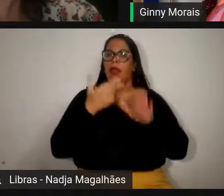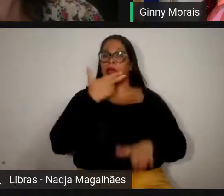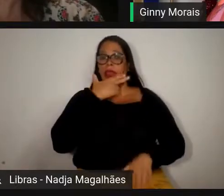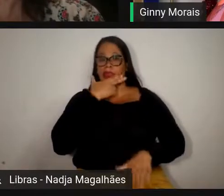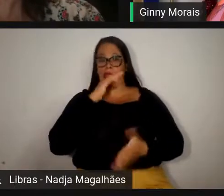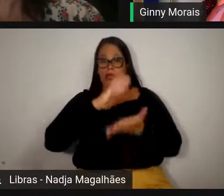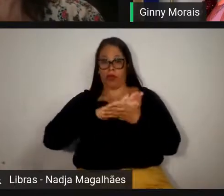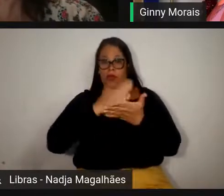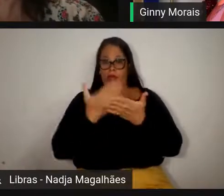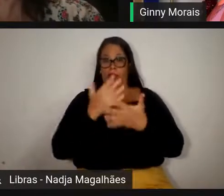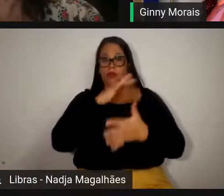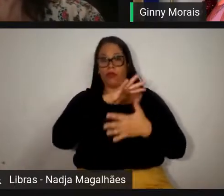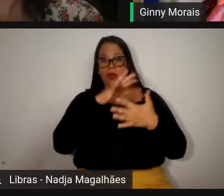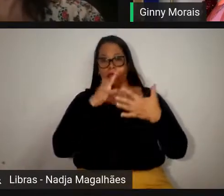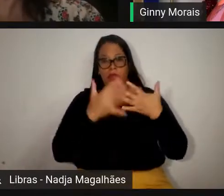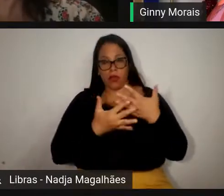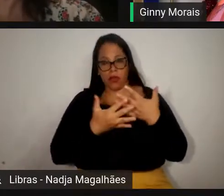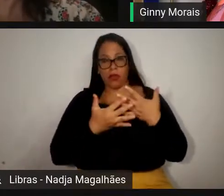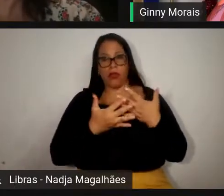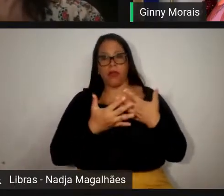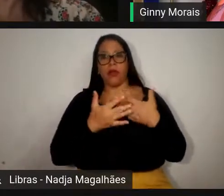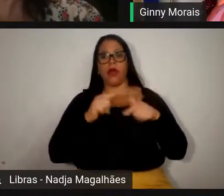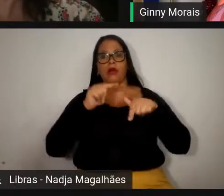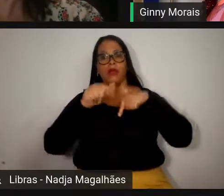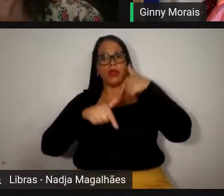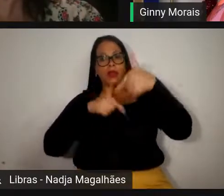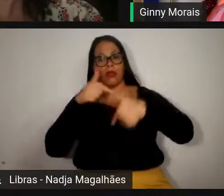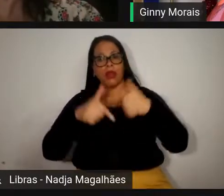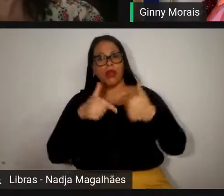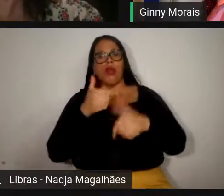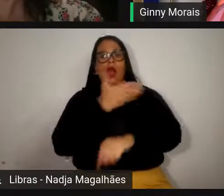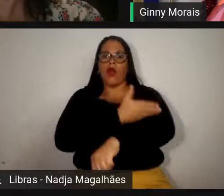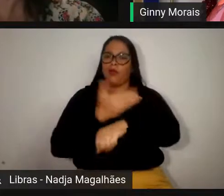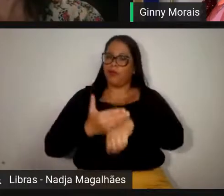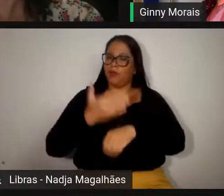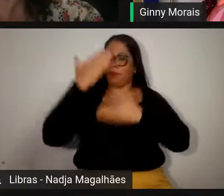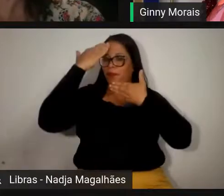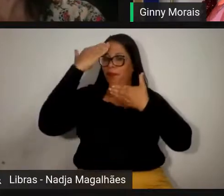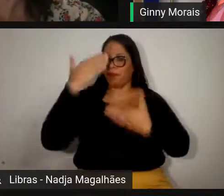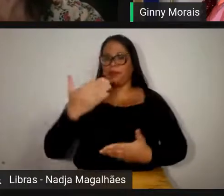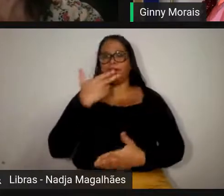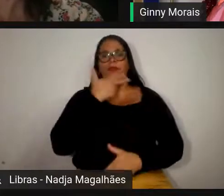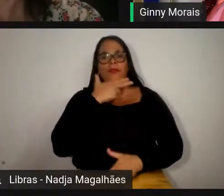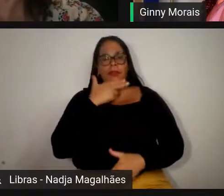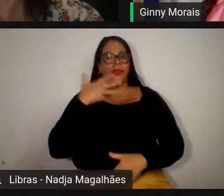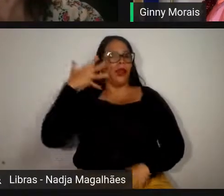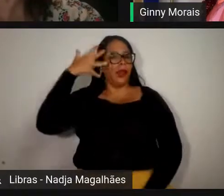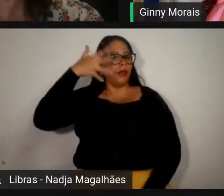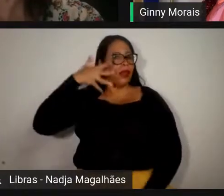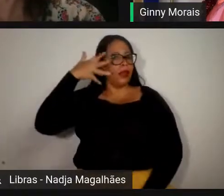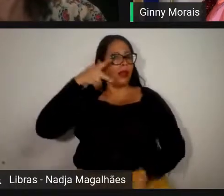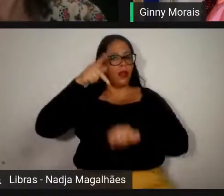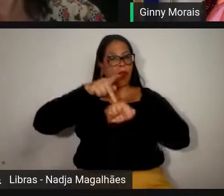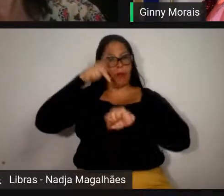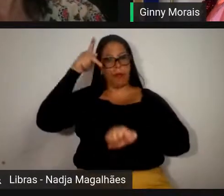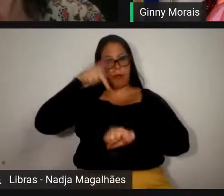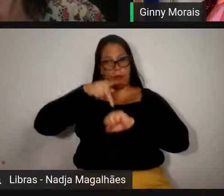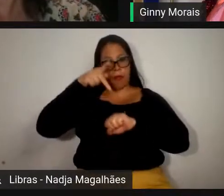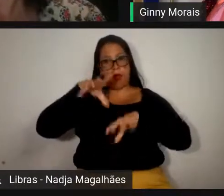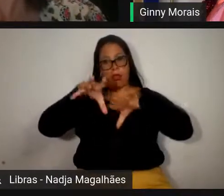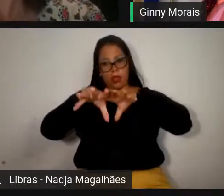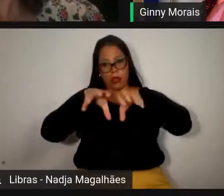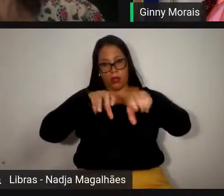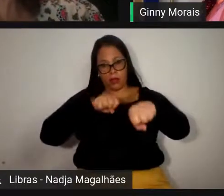fazendo a tradução em Libras, como é o hábito. Obrigada, Nádia, nessas palestras da pós-graduação.